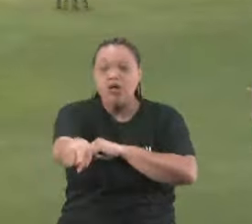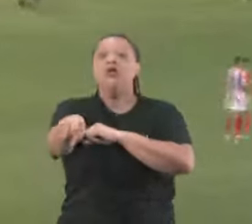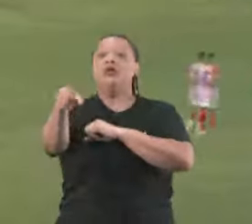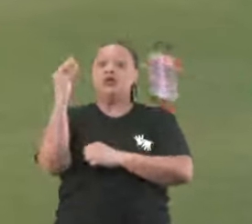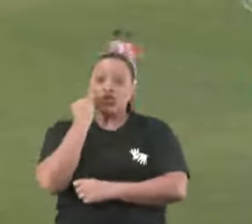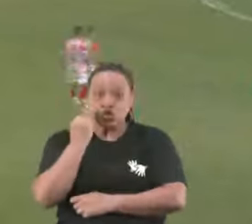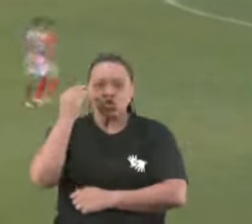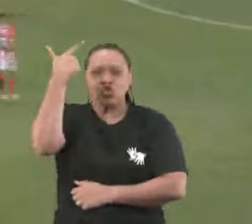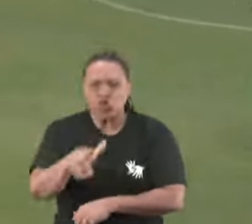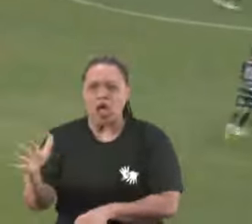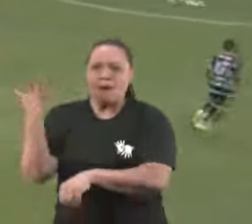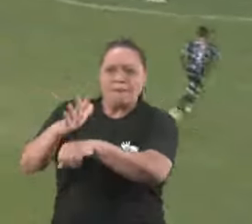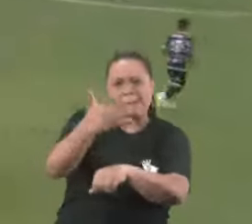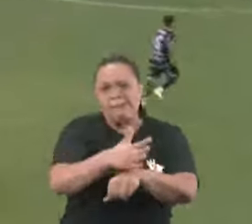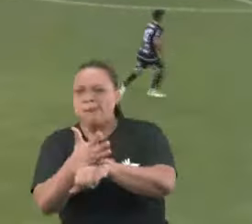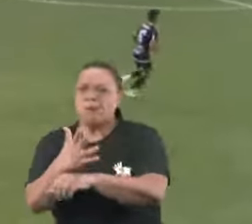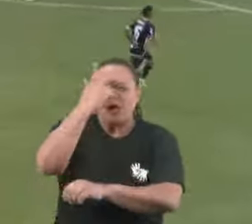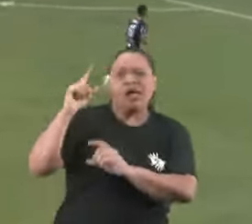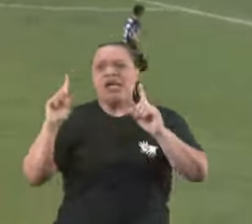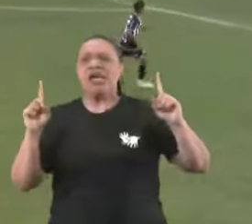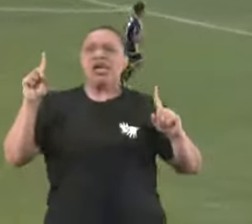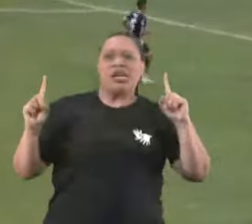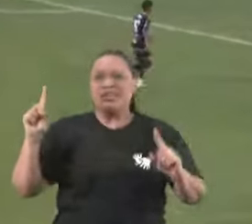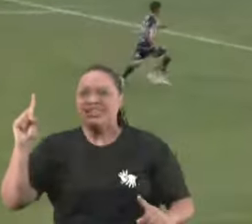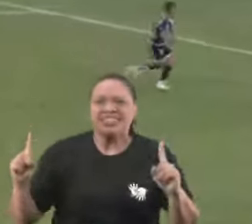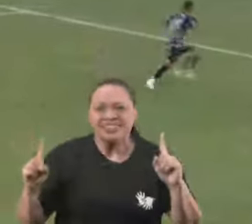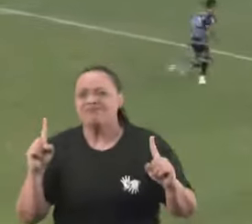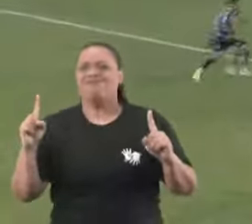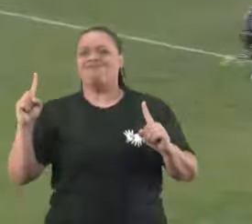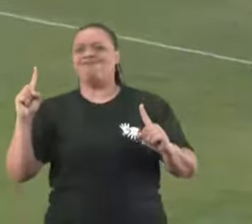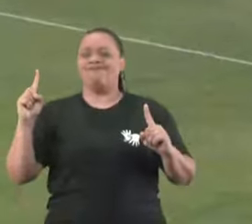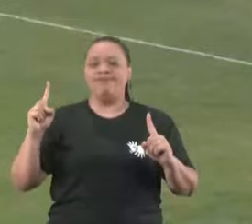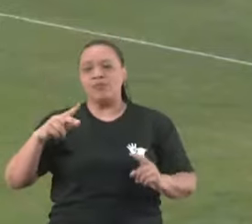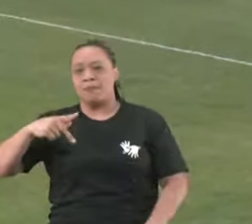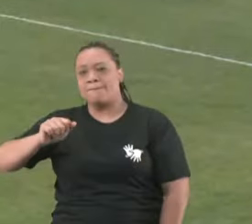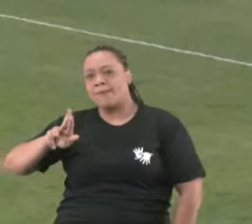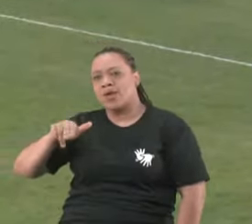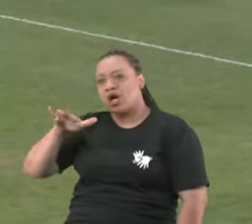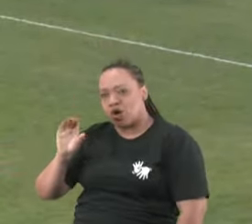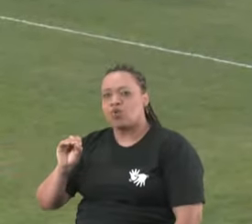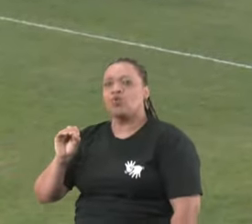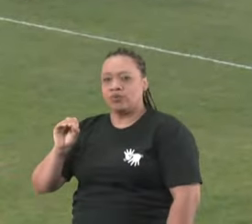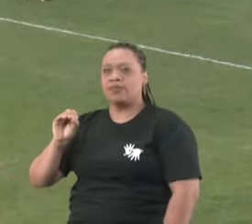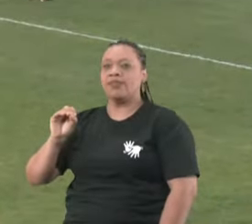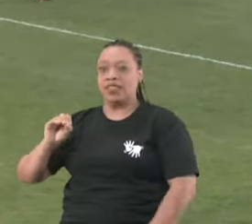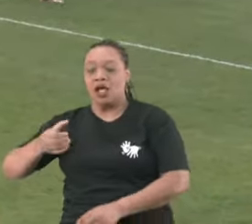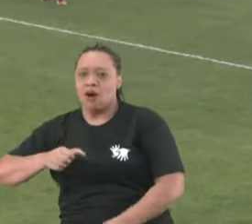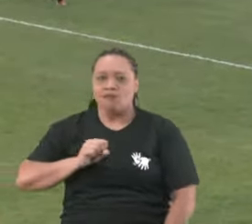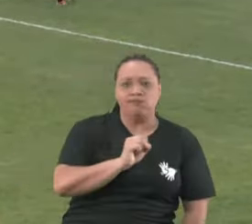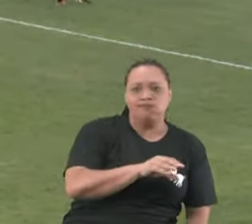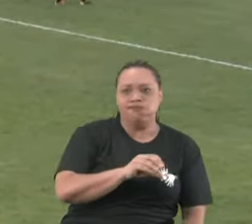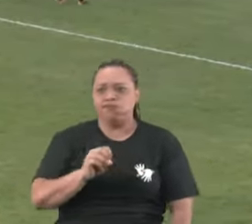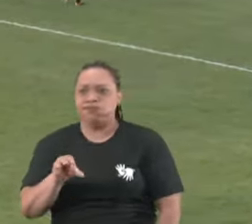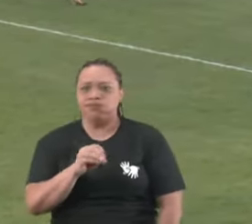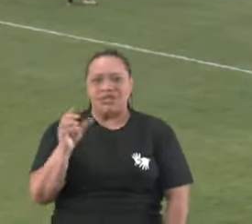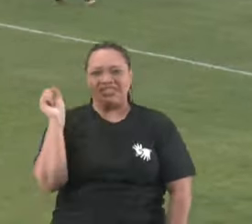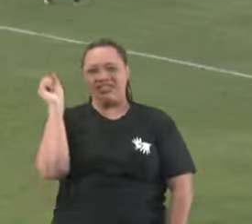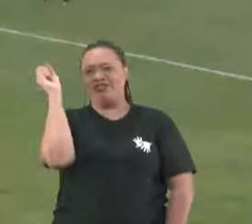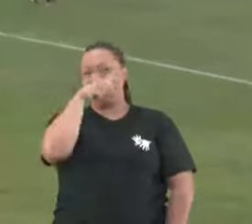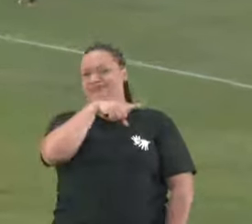jogada ensaiada. Quem é que sobe? Paulinho. Pegou a sobra, ficou